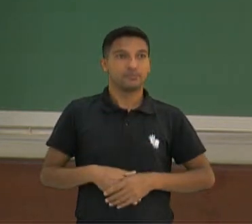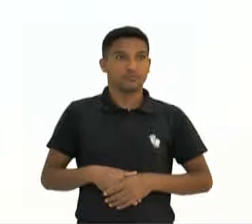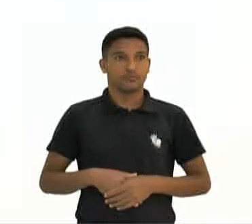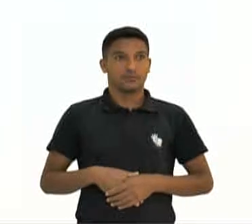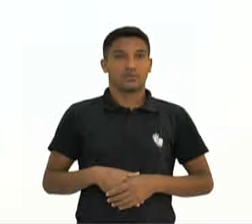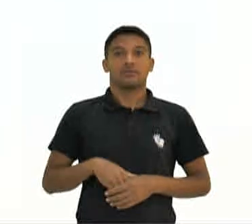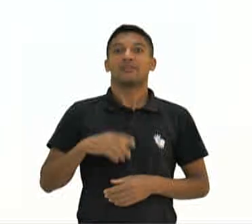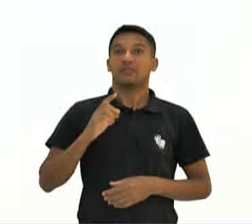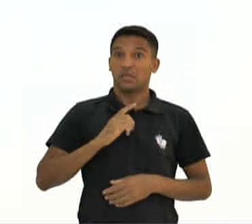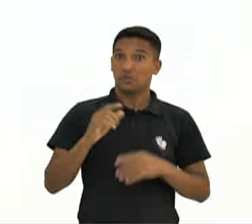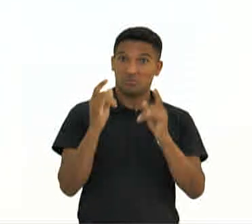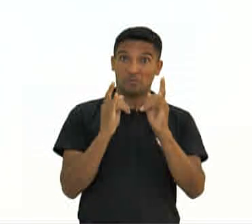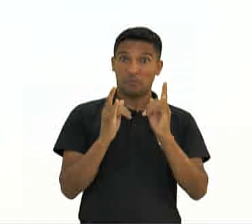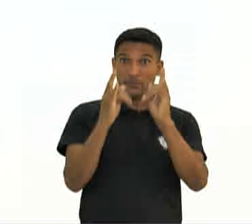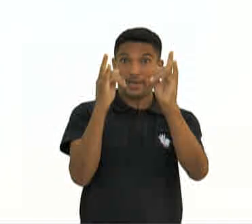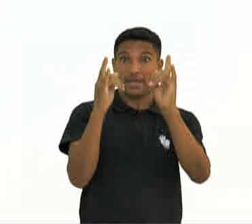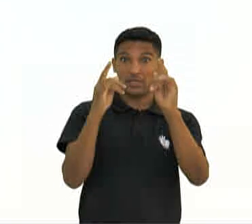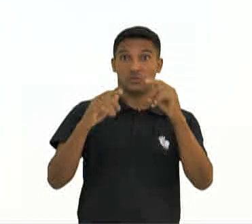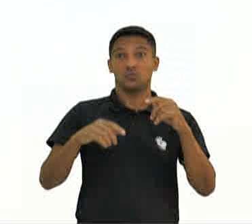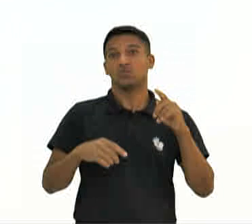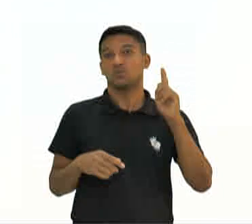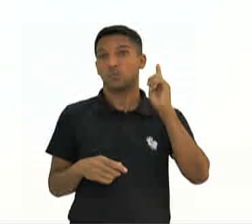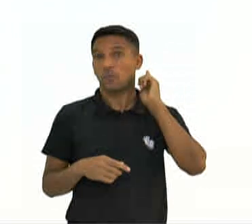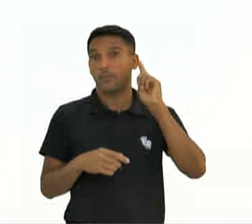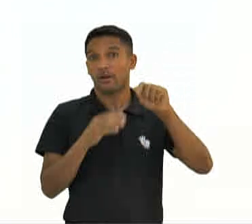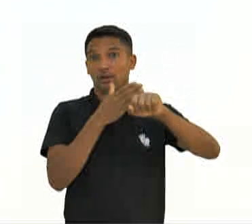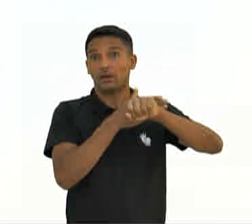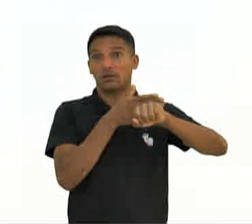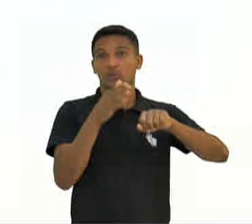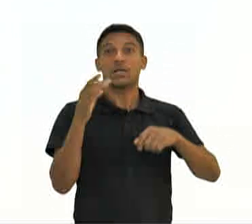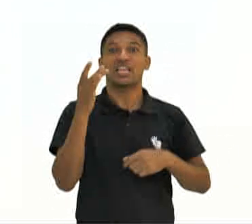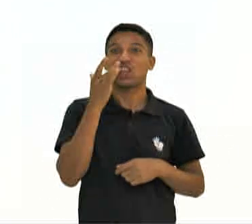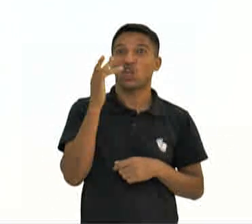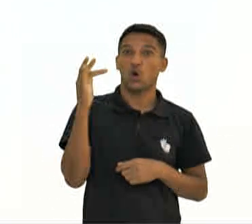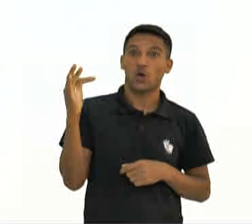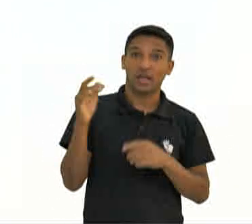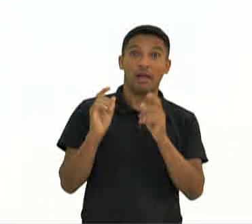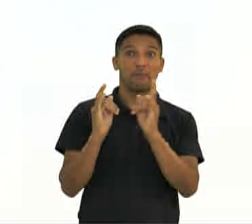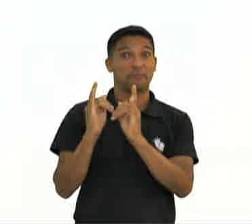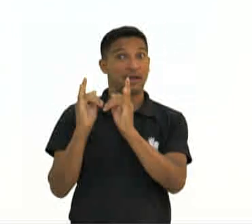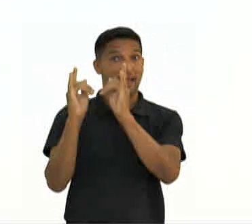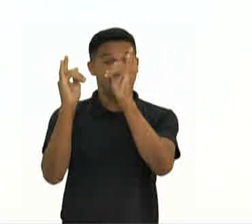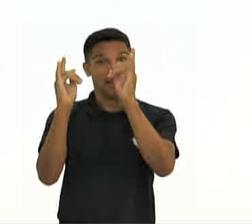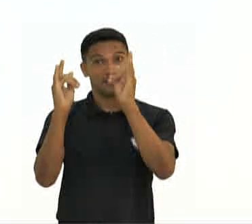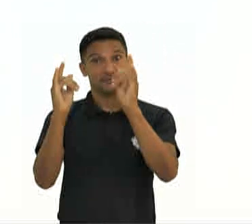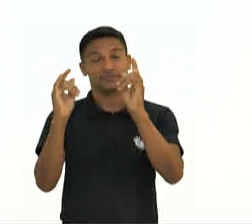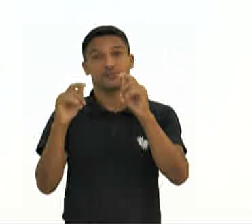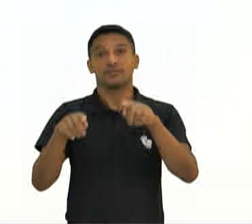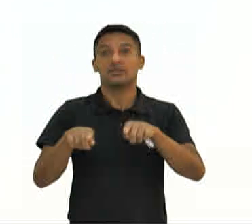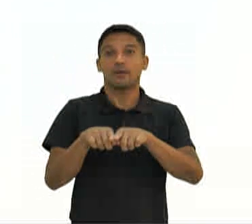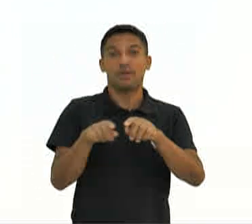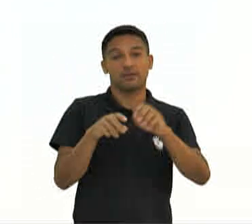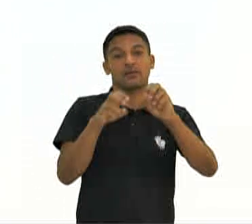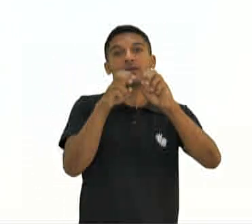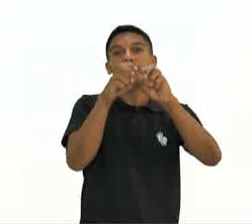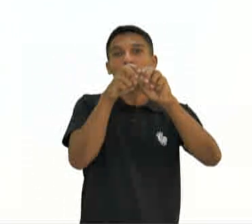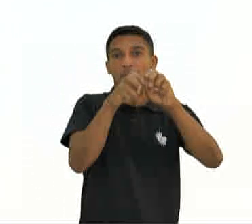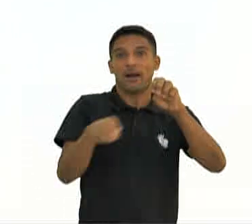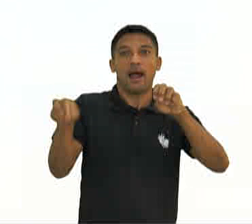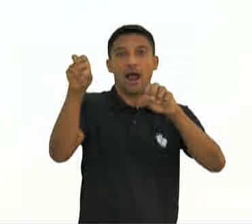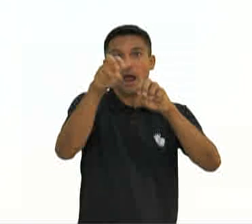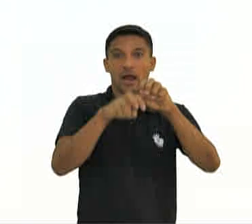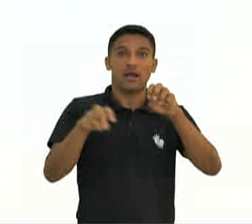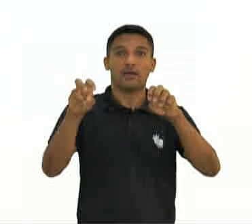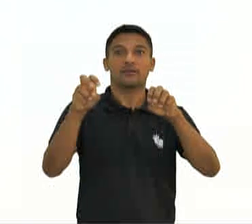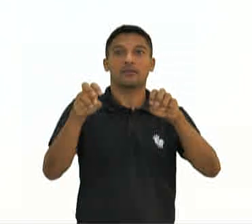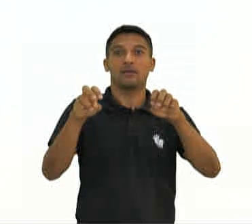brancos e dourados, uma grande quantidade de parques, monumentos, se destaca como uma das mais peculiares da região, as mais